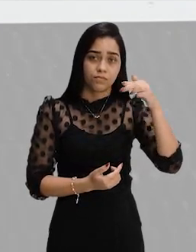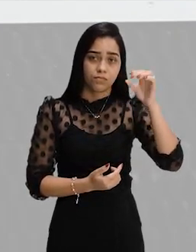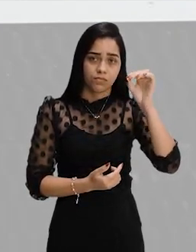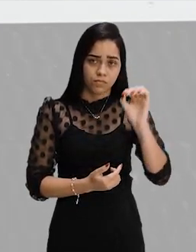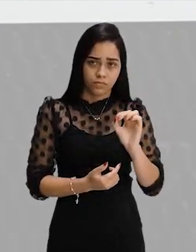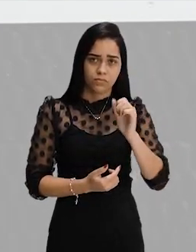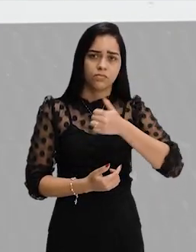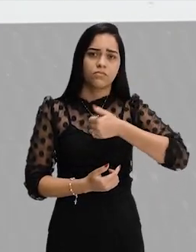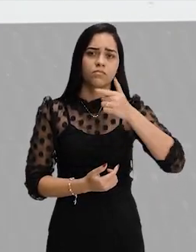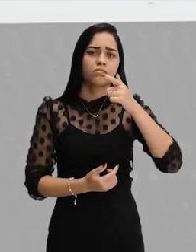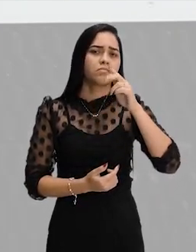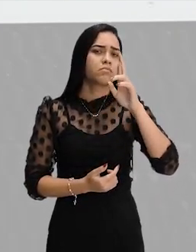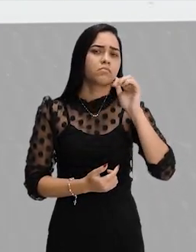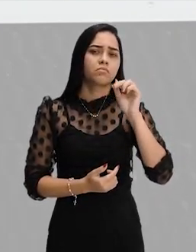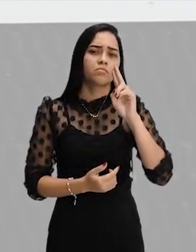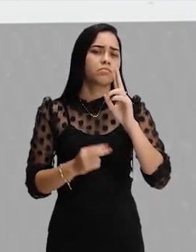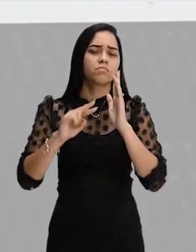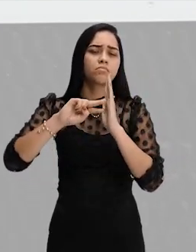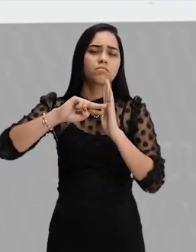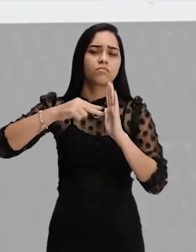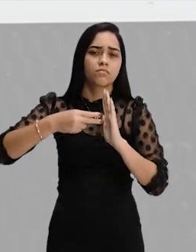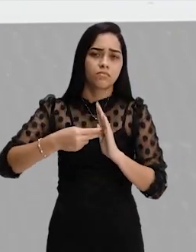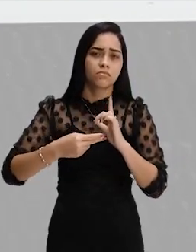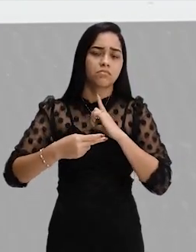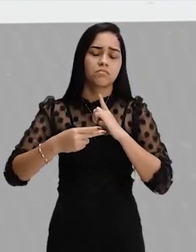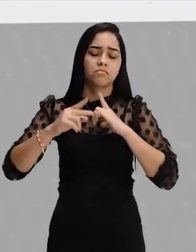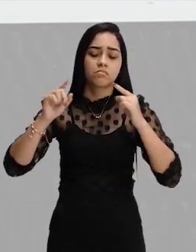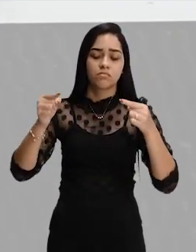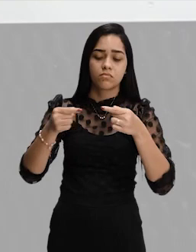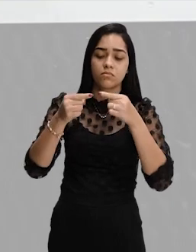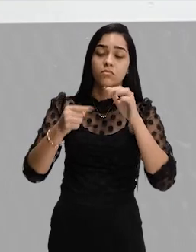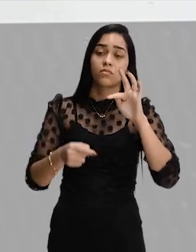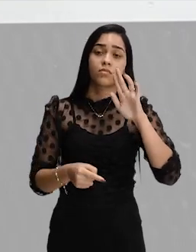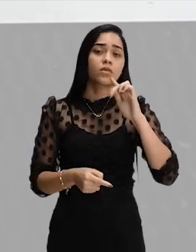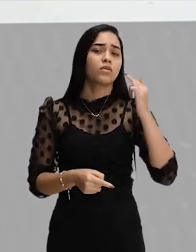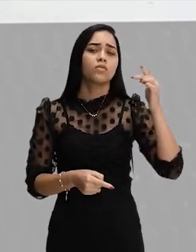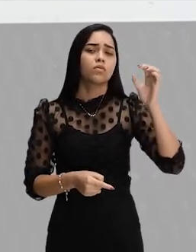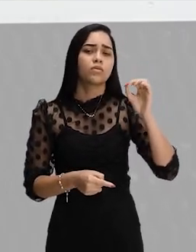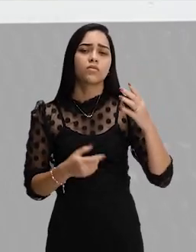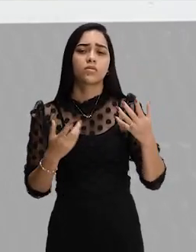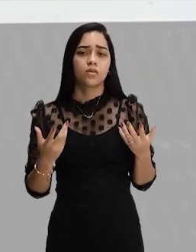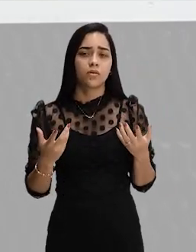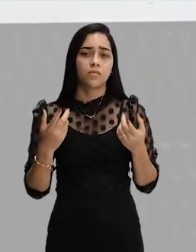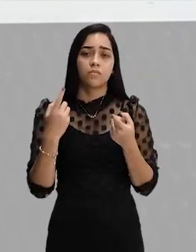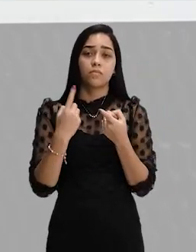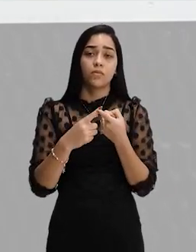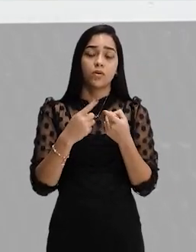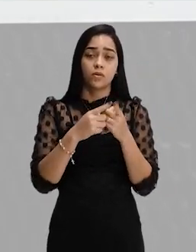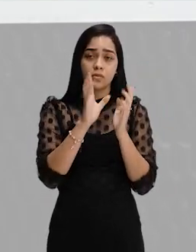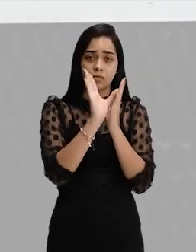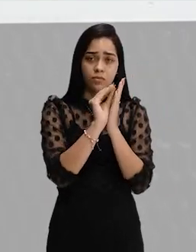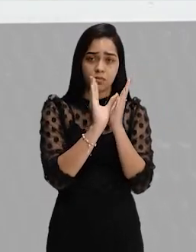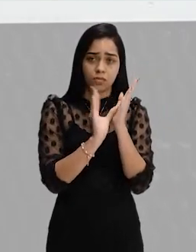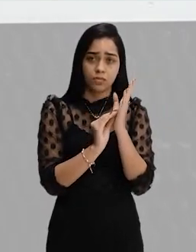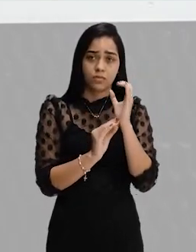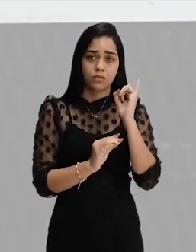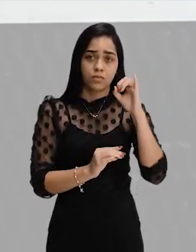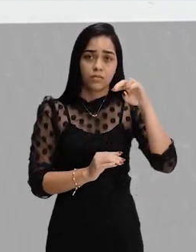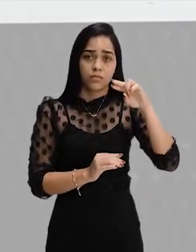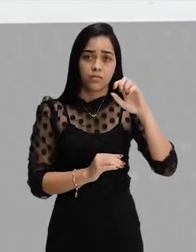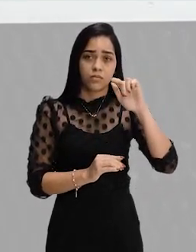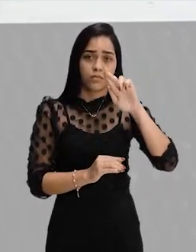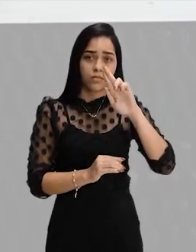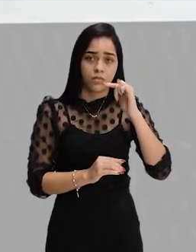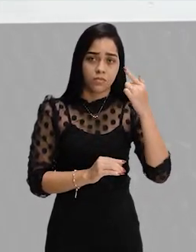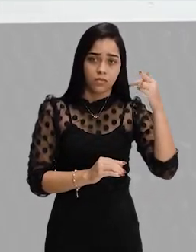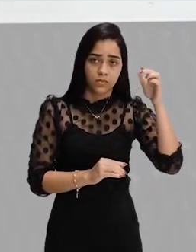mas inequação, o que inequação tem a ver com função do primeiro grau? Por que o conteúdo inequação do primeiro